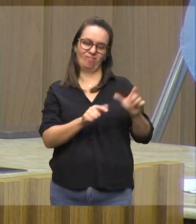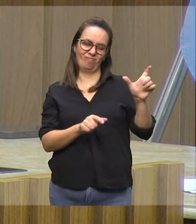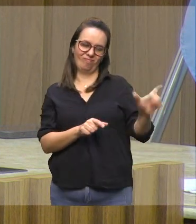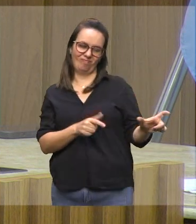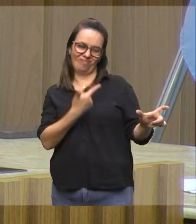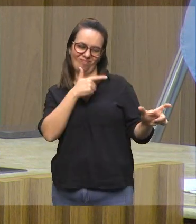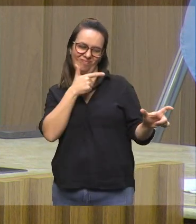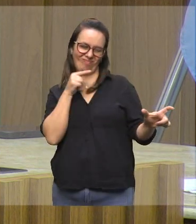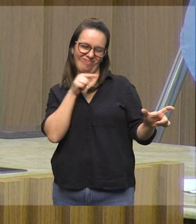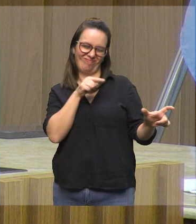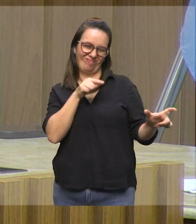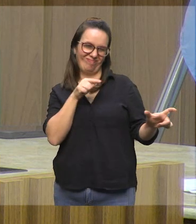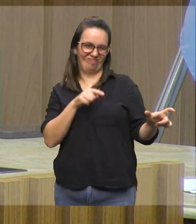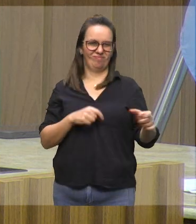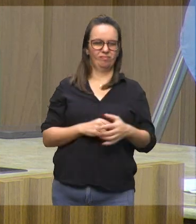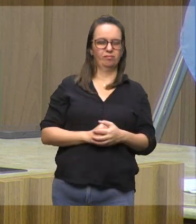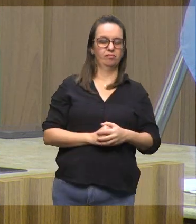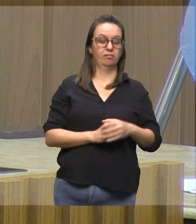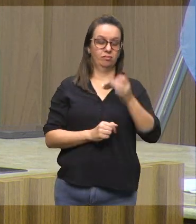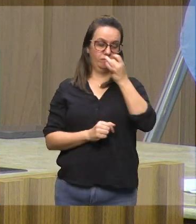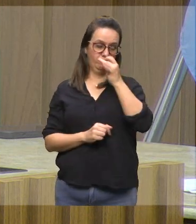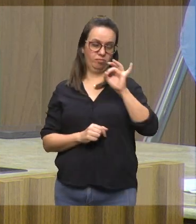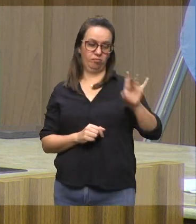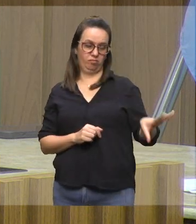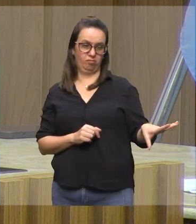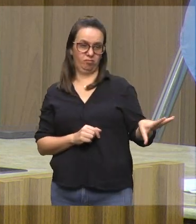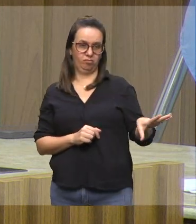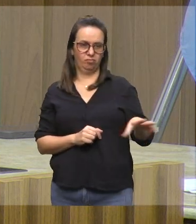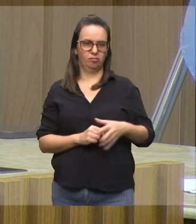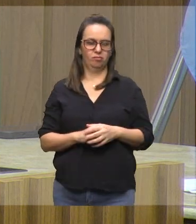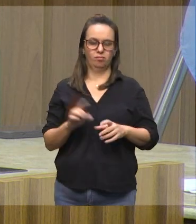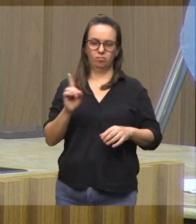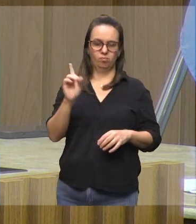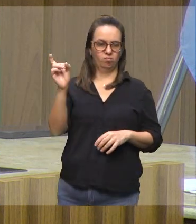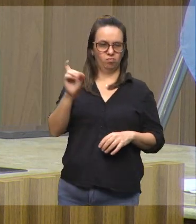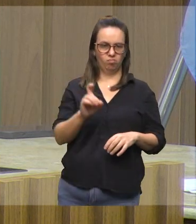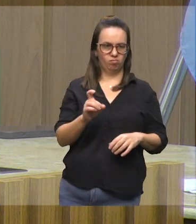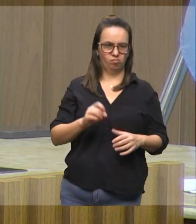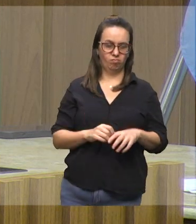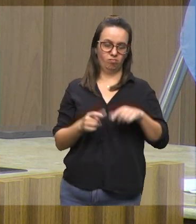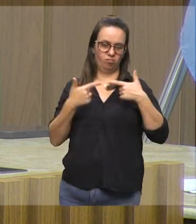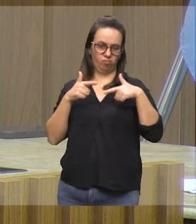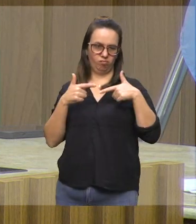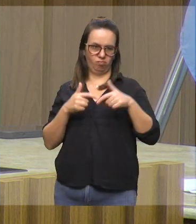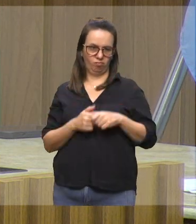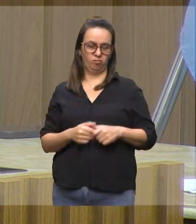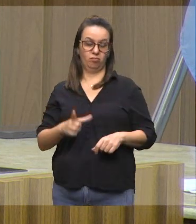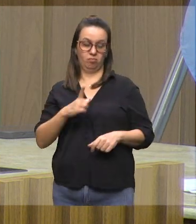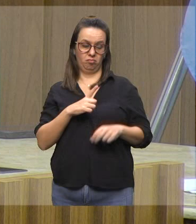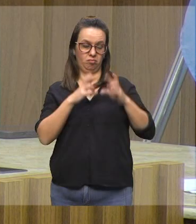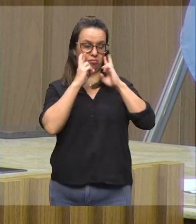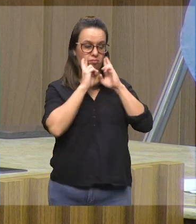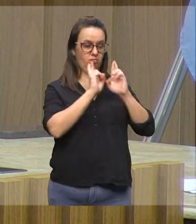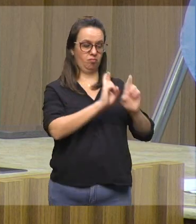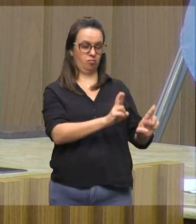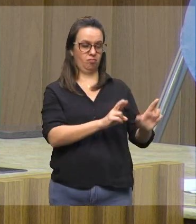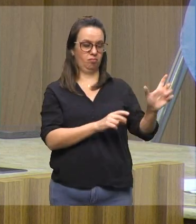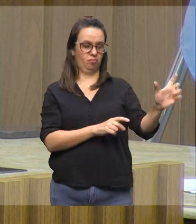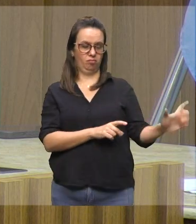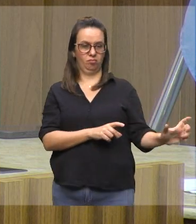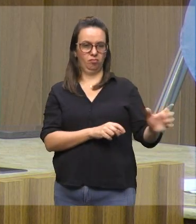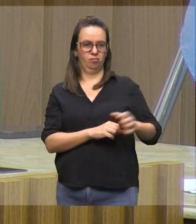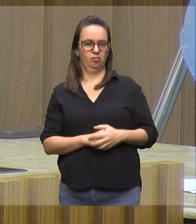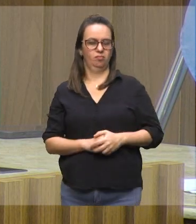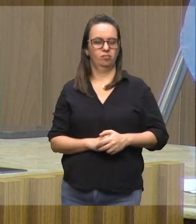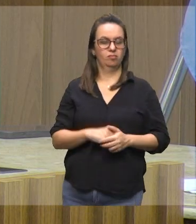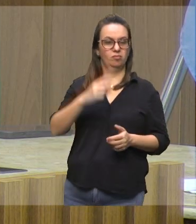minorizadas, deixem de existir. Então, a escola, esse projeto, em suma, é uma ideia de fazer o ambiente